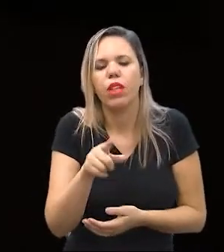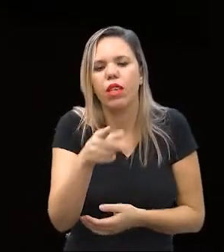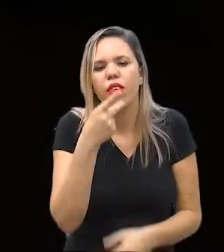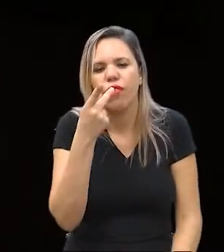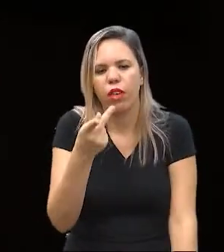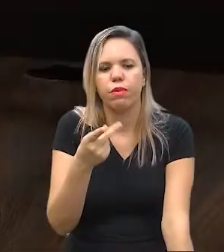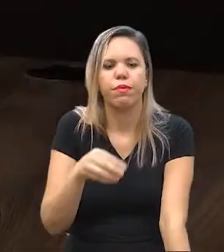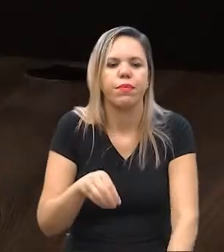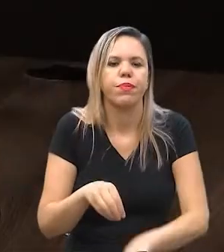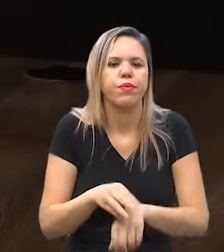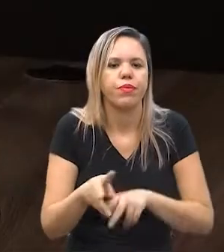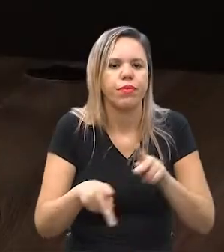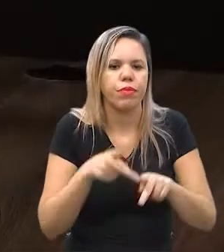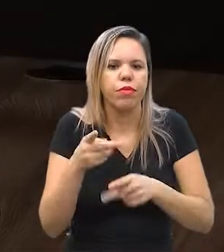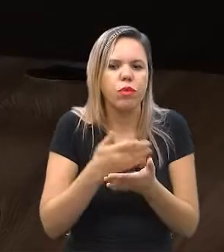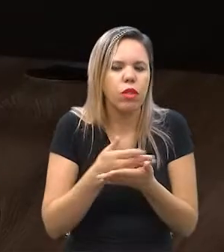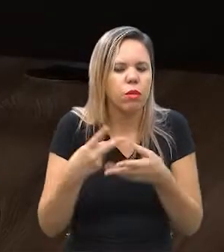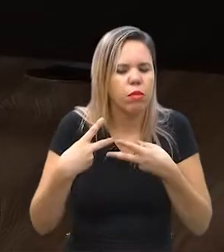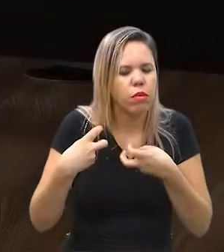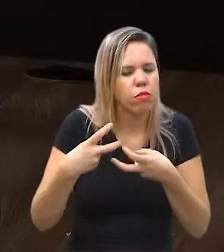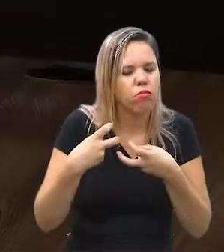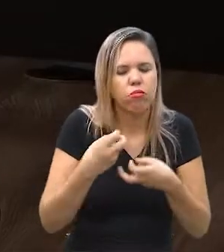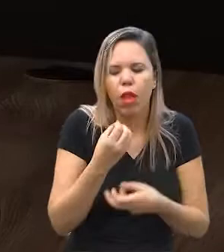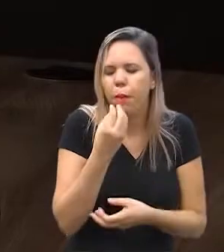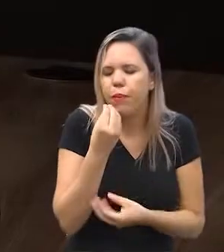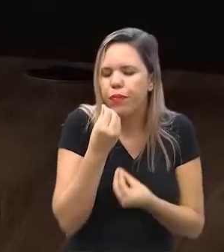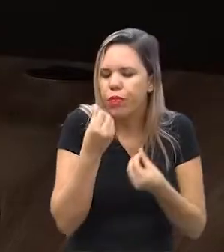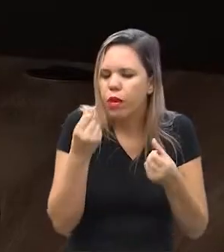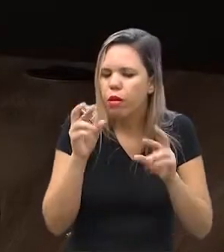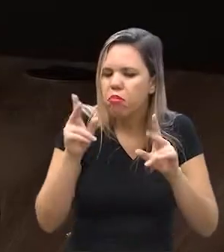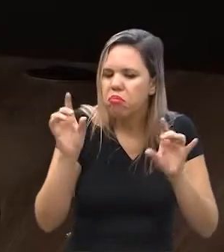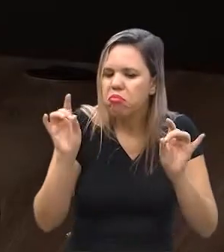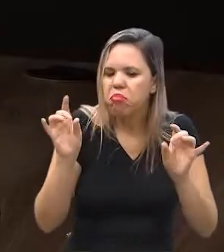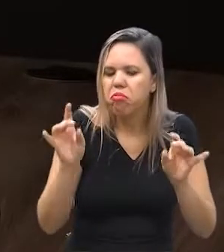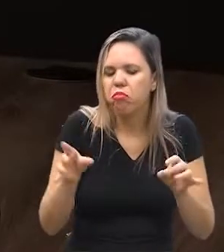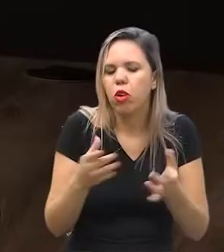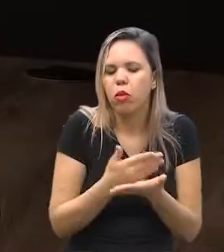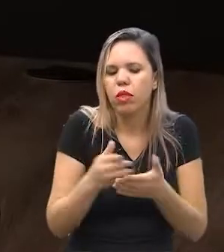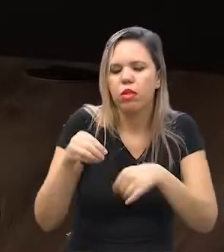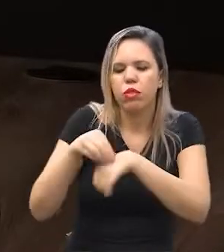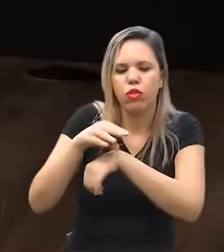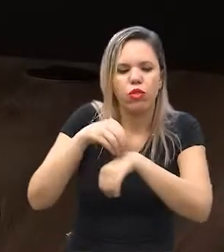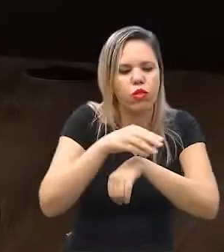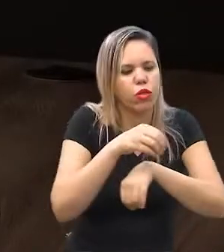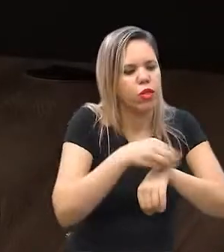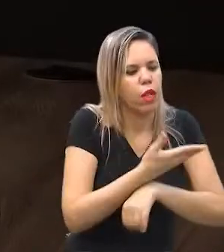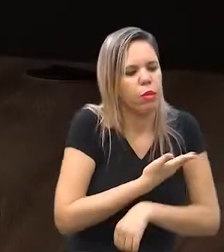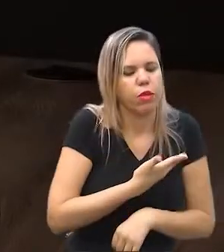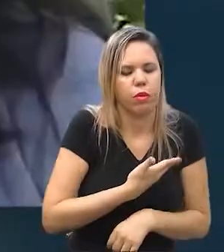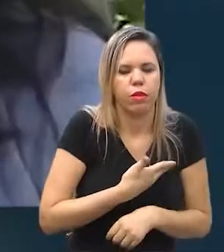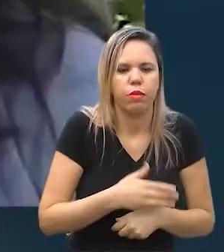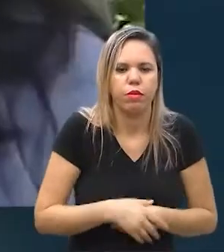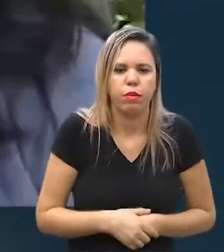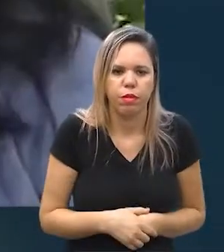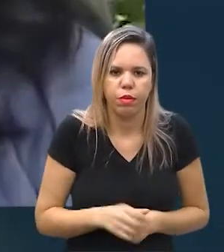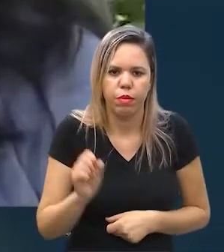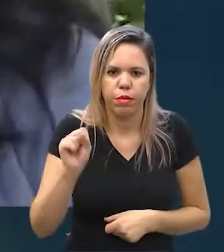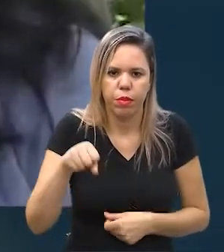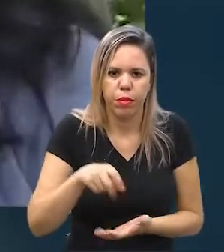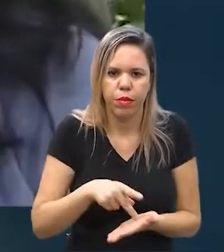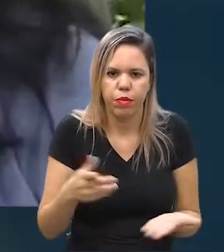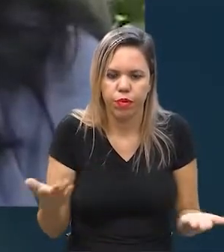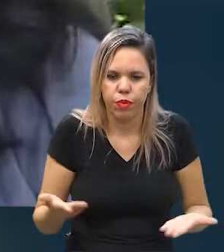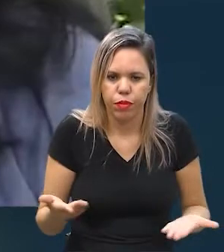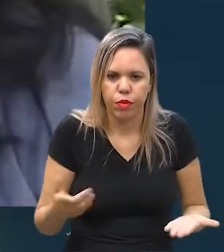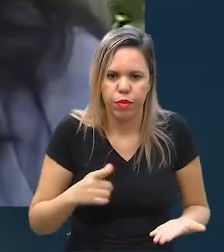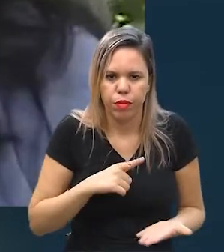foi a indicação, então as pessoas percebiam esse diferencial e começaram a indicar para os amigos. Sim, hoje a